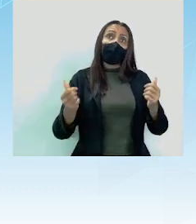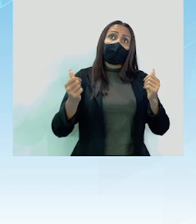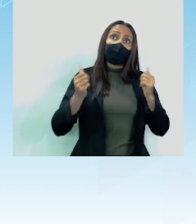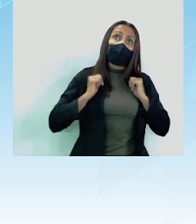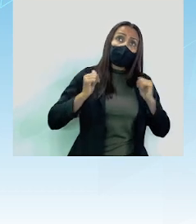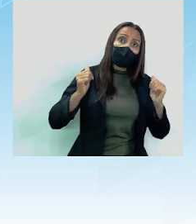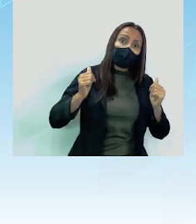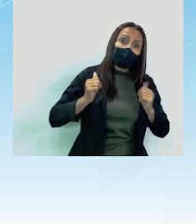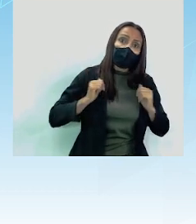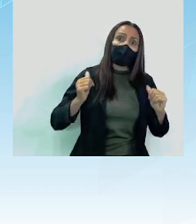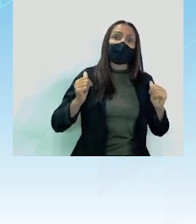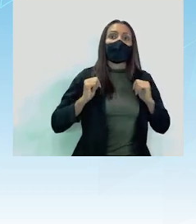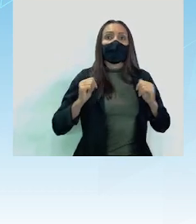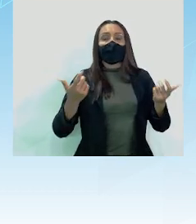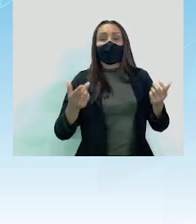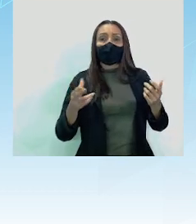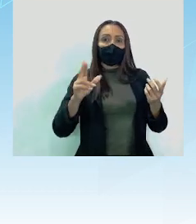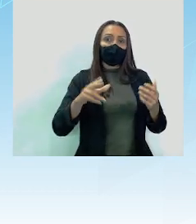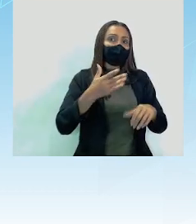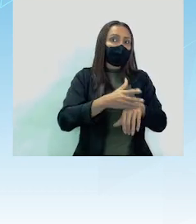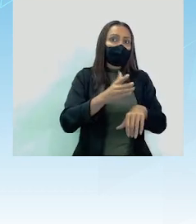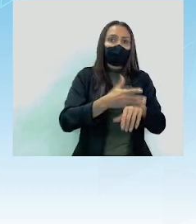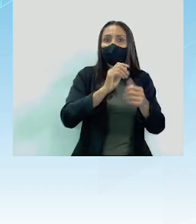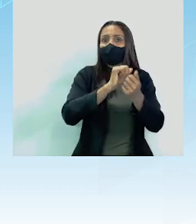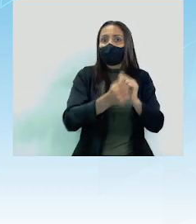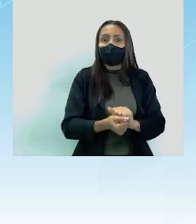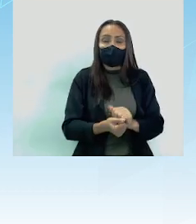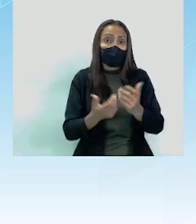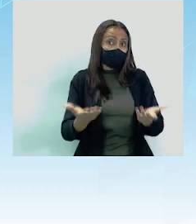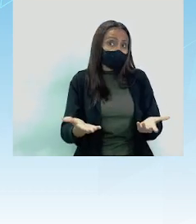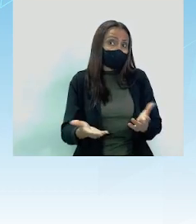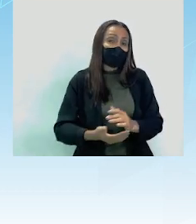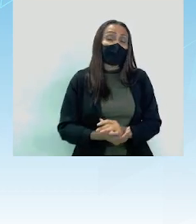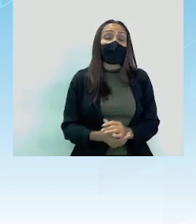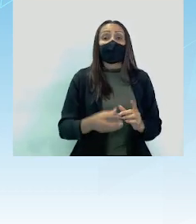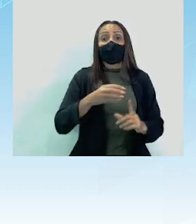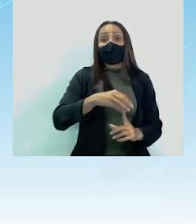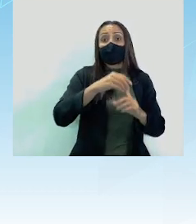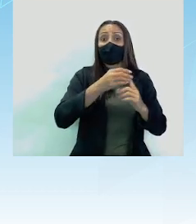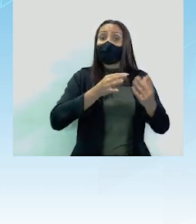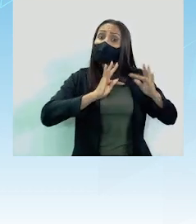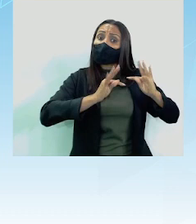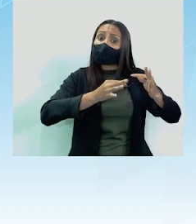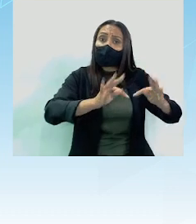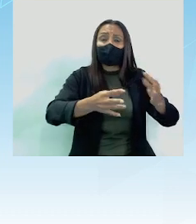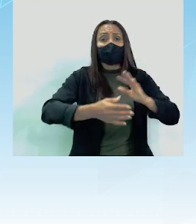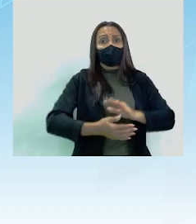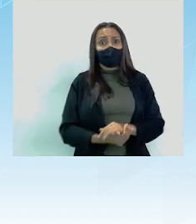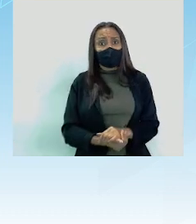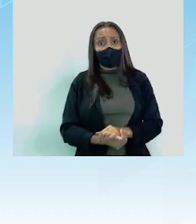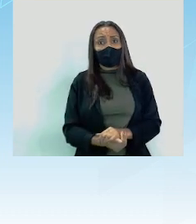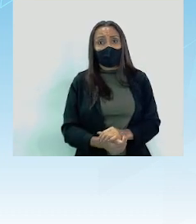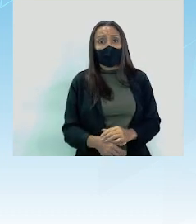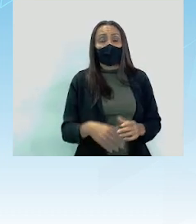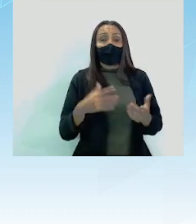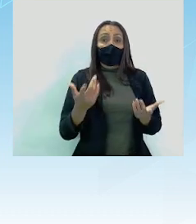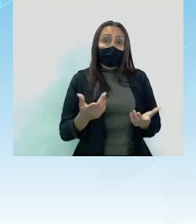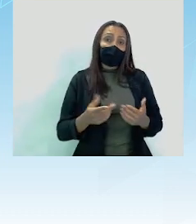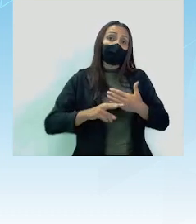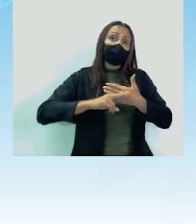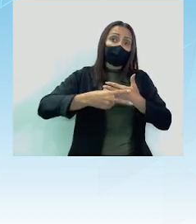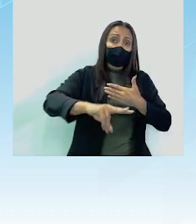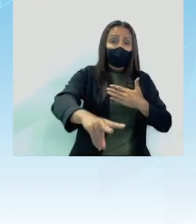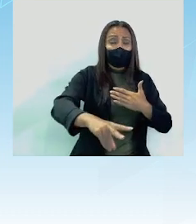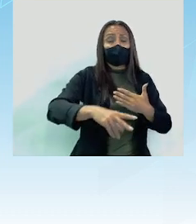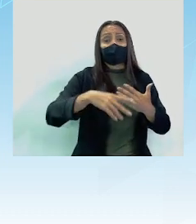causa da tecnologia. A tecnologia tem o seu lado totalmente positivo, lógico, mas ela traz consigo algumas consequências, e uma delas é que o